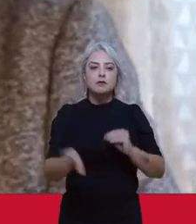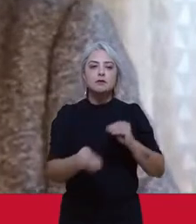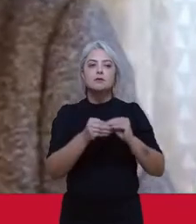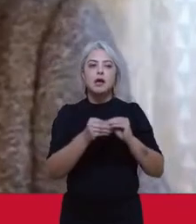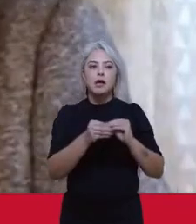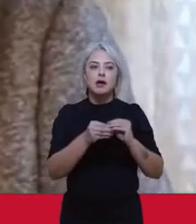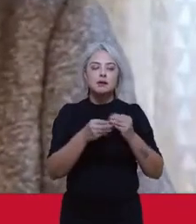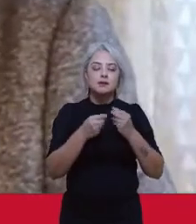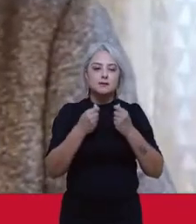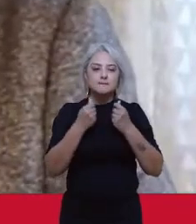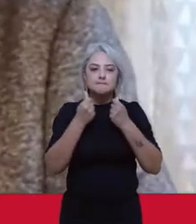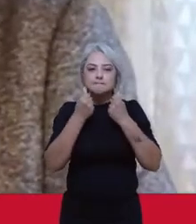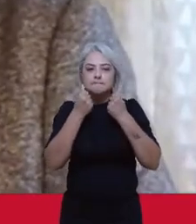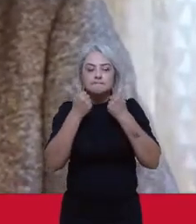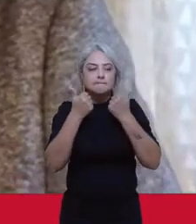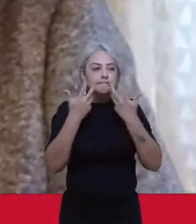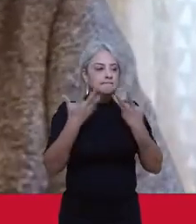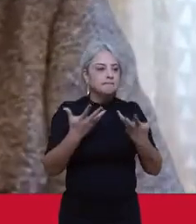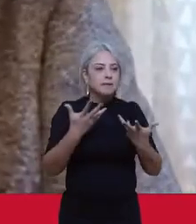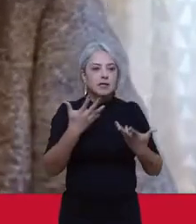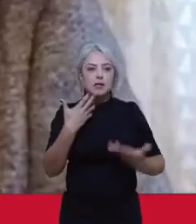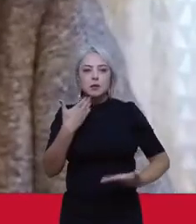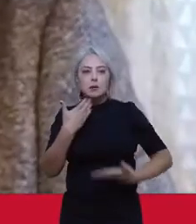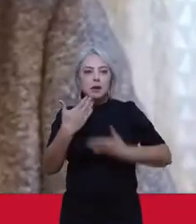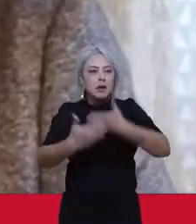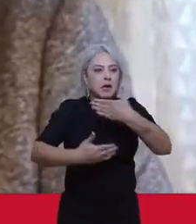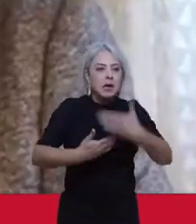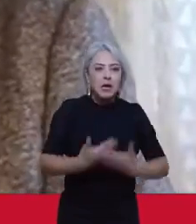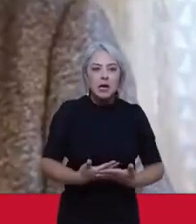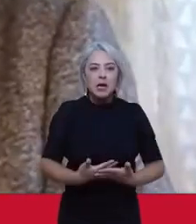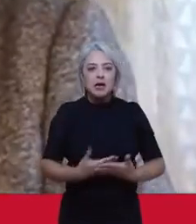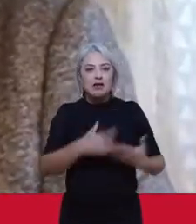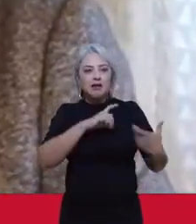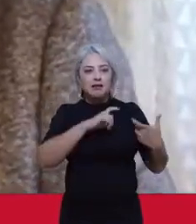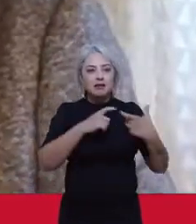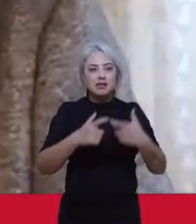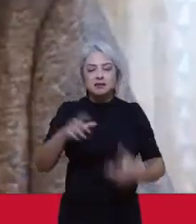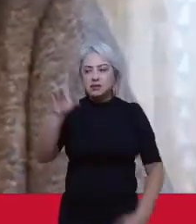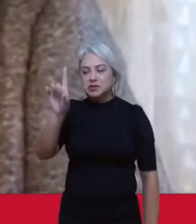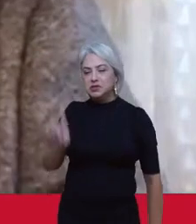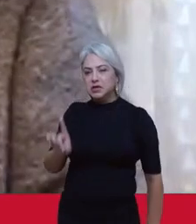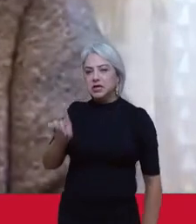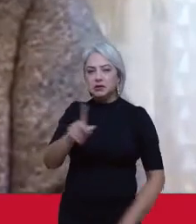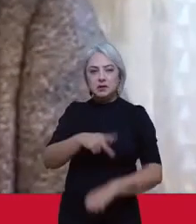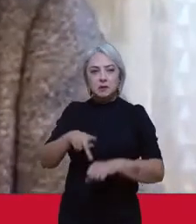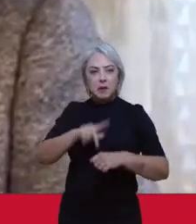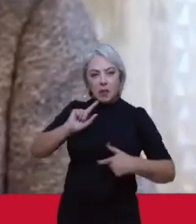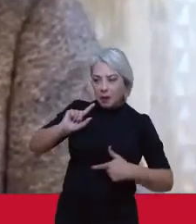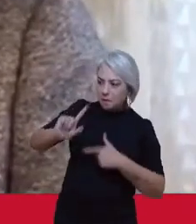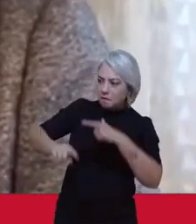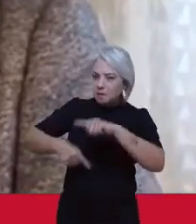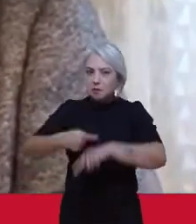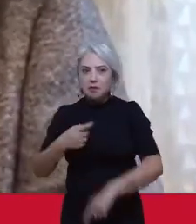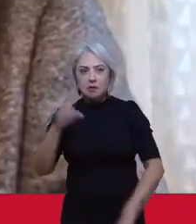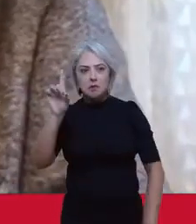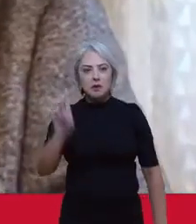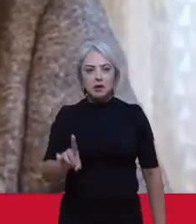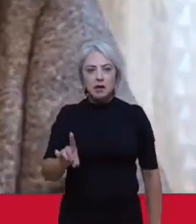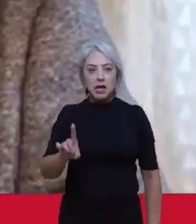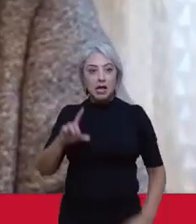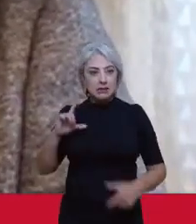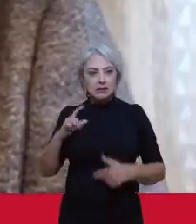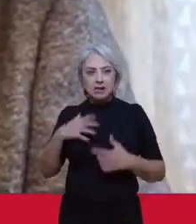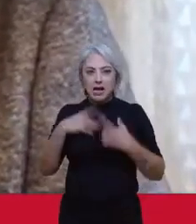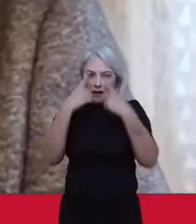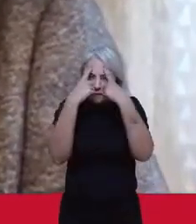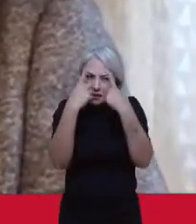de uma virada à extrema-direita do país, né? E nessa virada à extrema-direita, e a extrema-direita ela